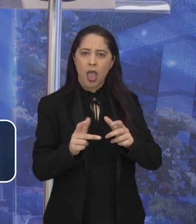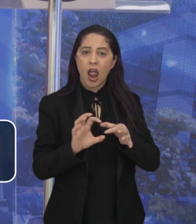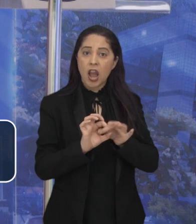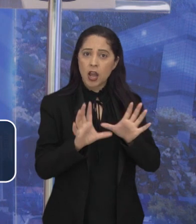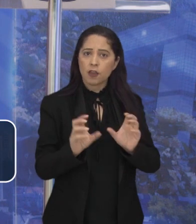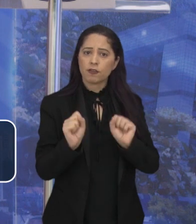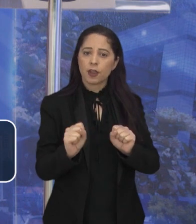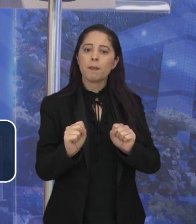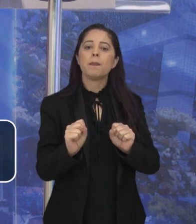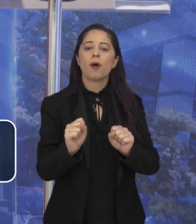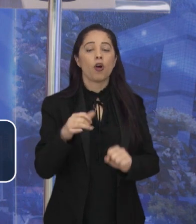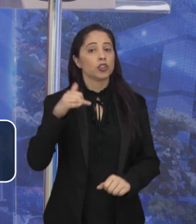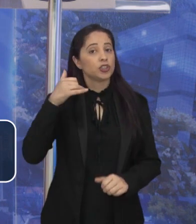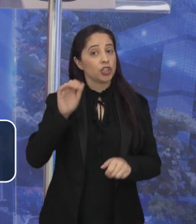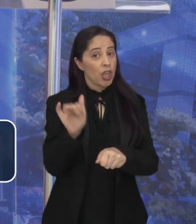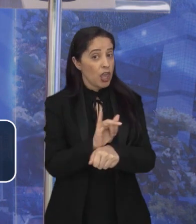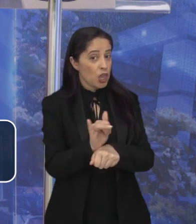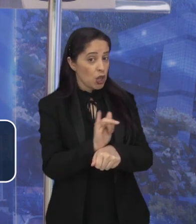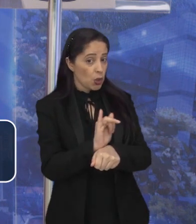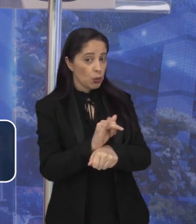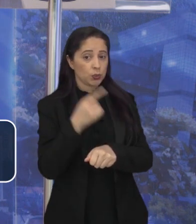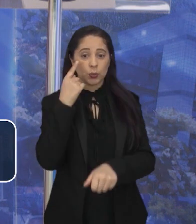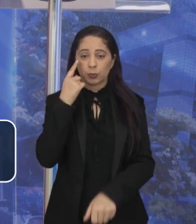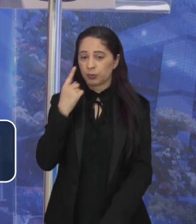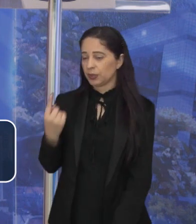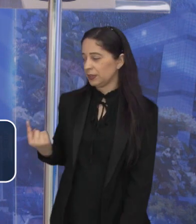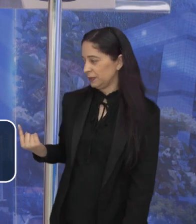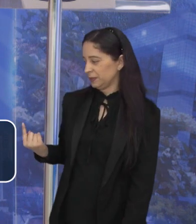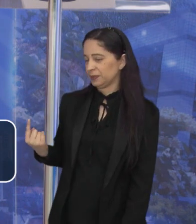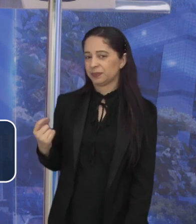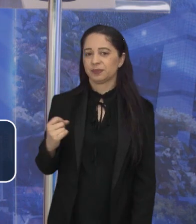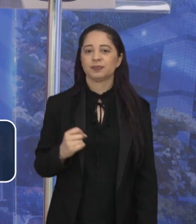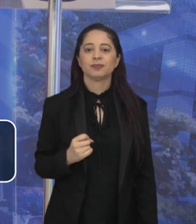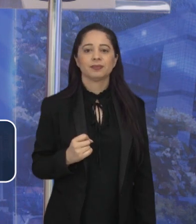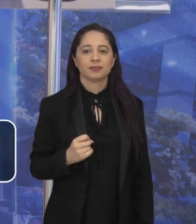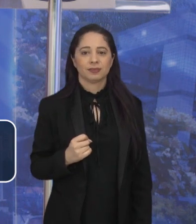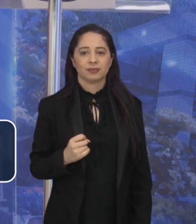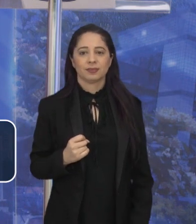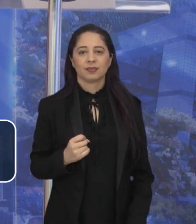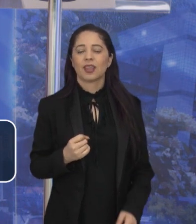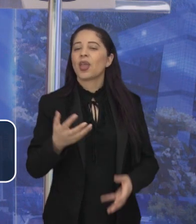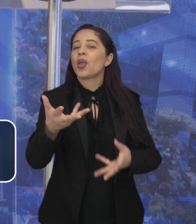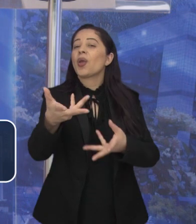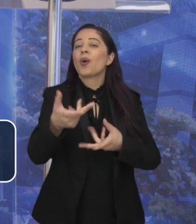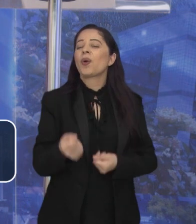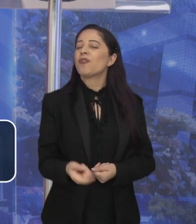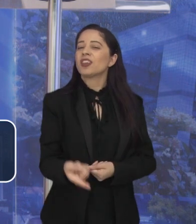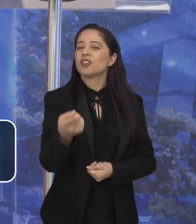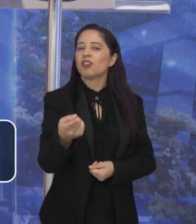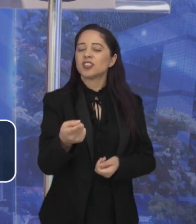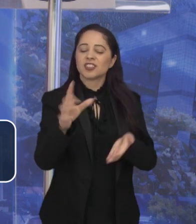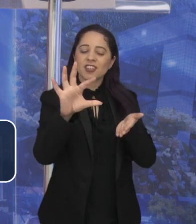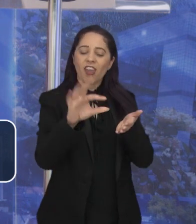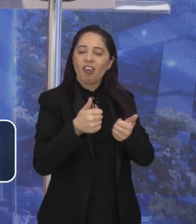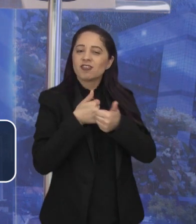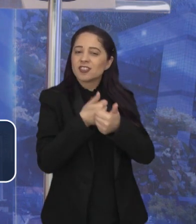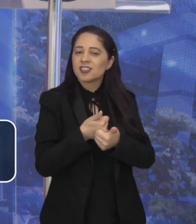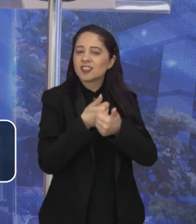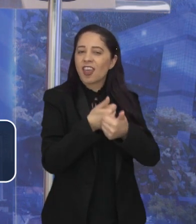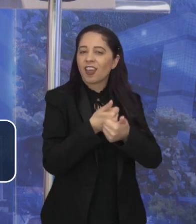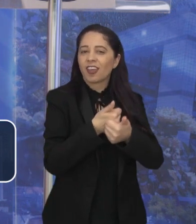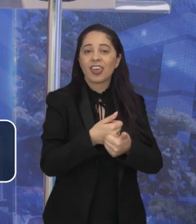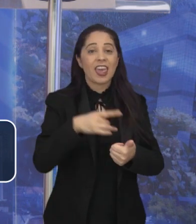Câmara está disponível no nosso canal do YouTube, TV Câmara SJC. Fica aqui o convite para você se